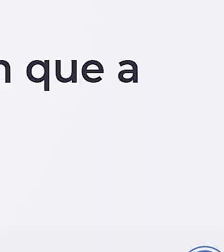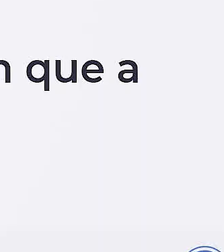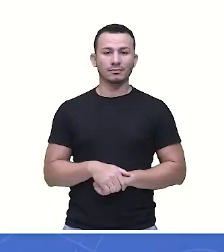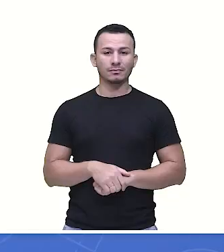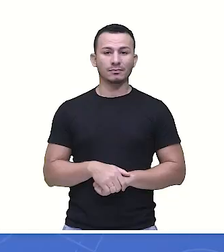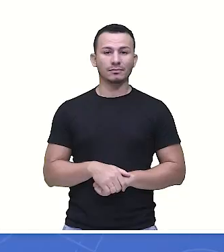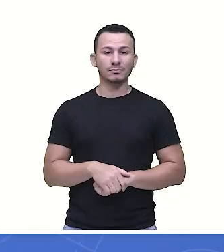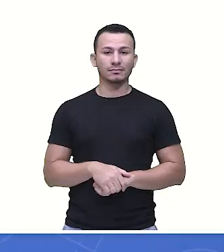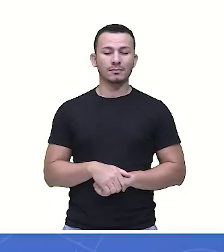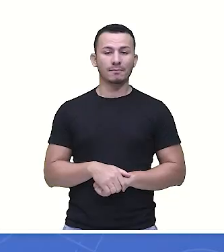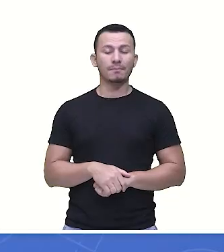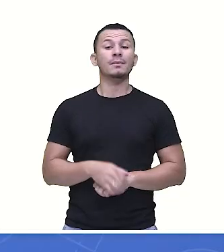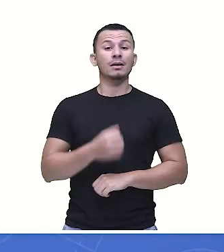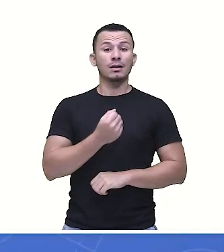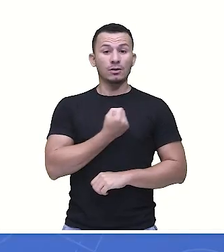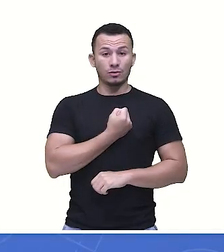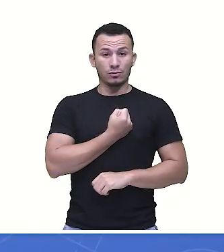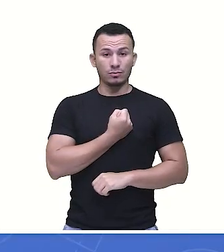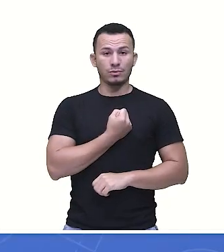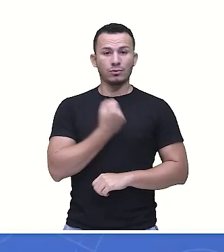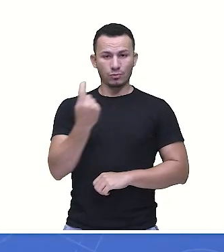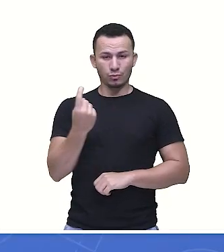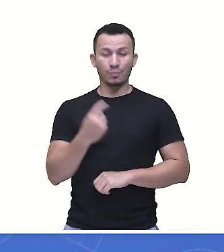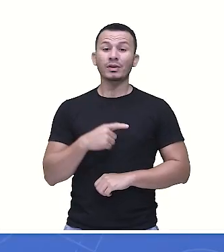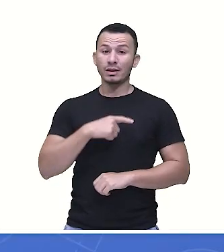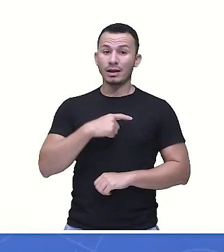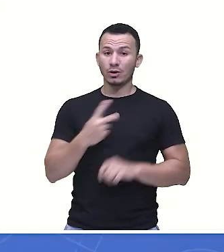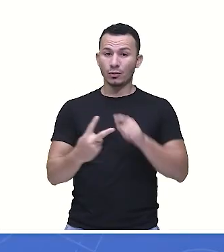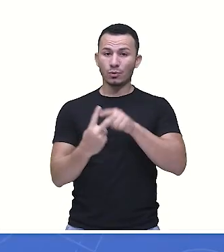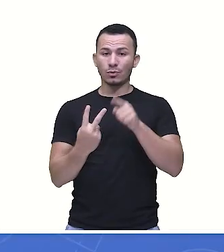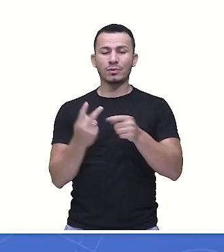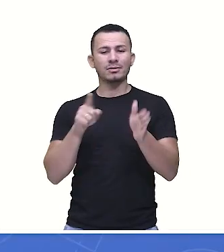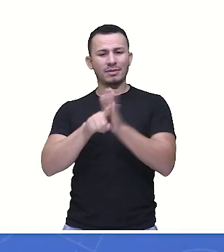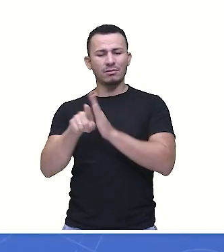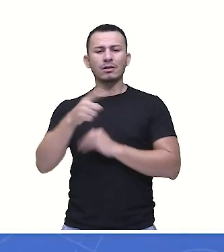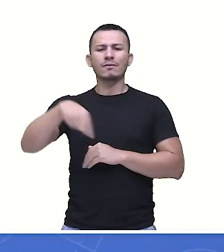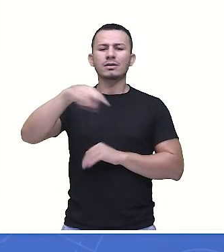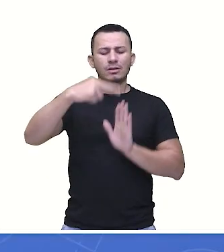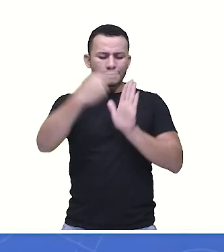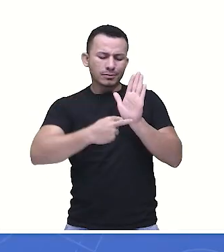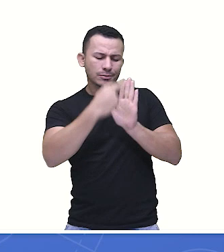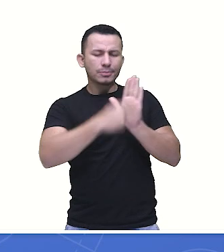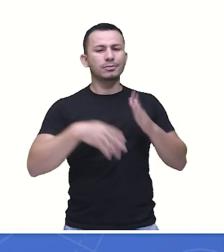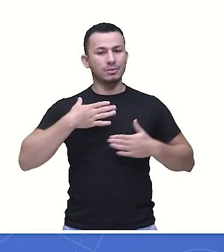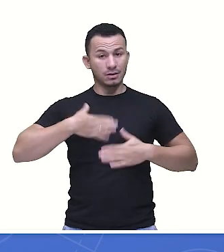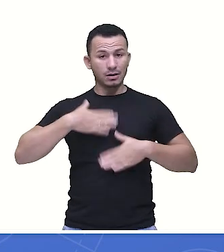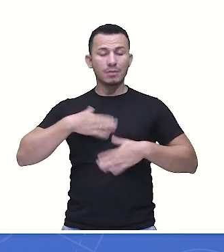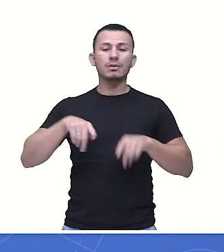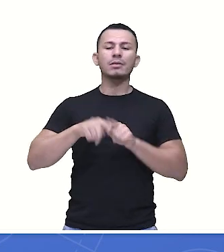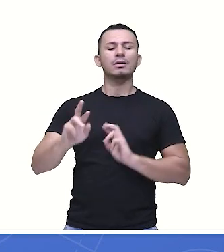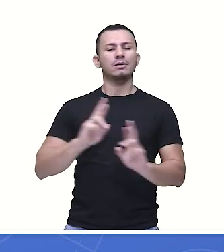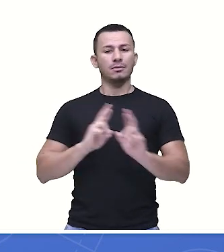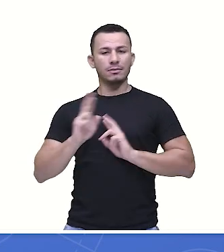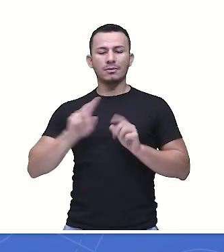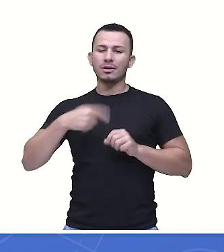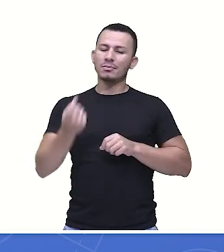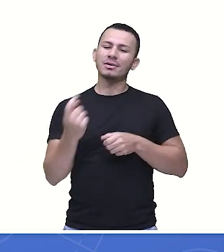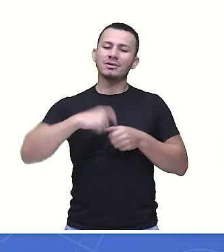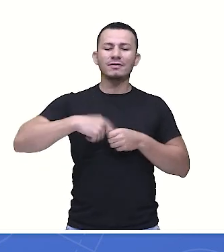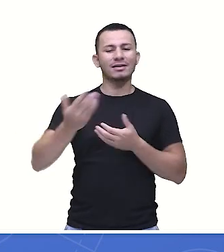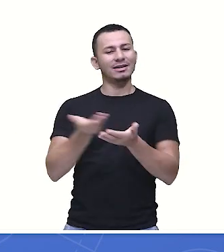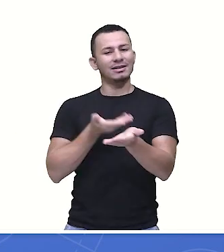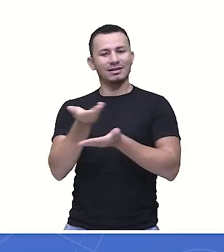Muito bem. Aí nós temos duas questões na dinâmica que vocês vão ler com atenção, vão responder e daqui a pouco a gente